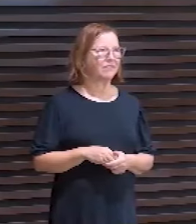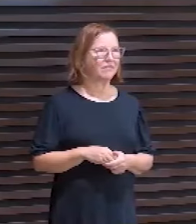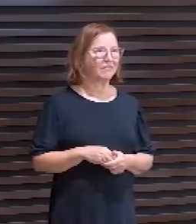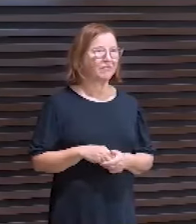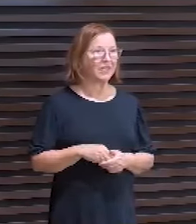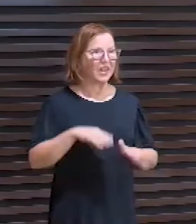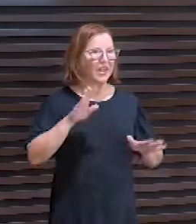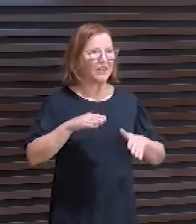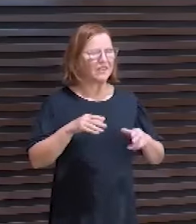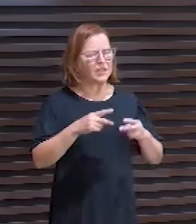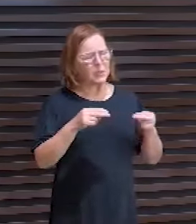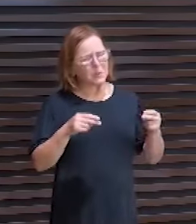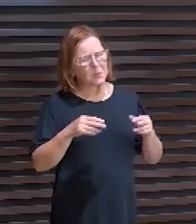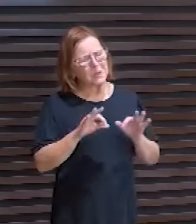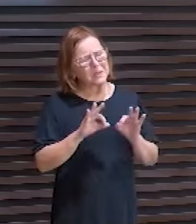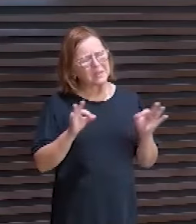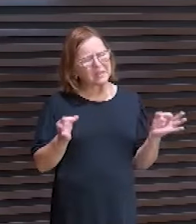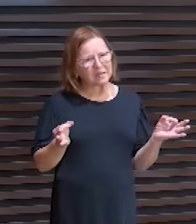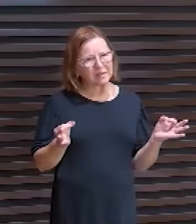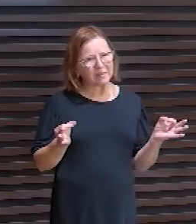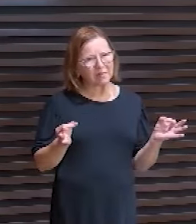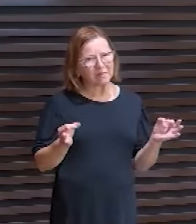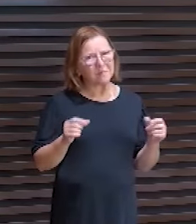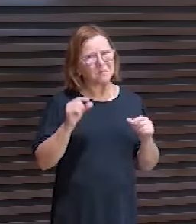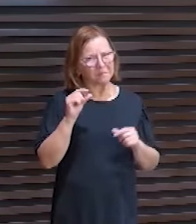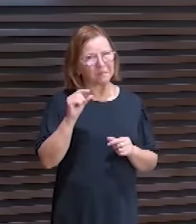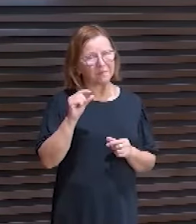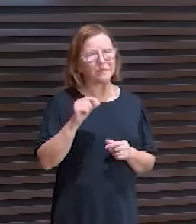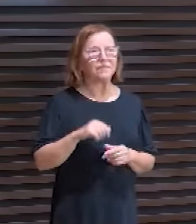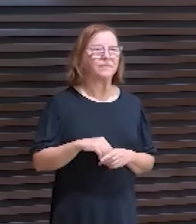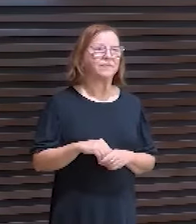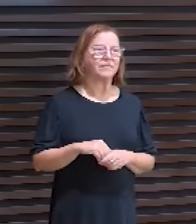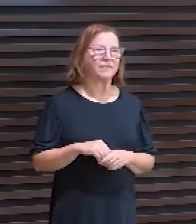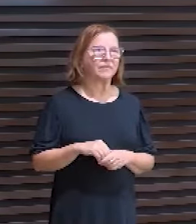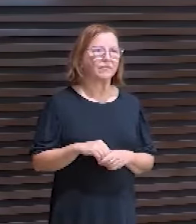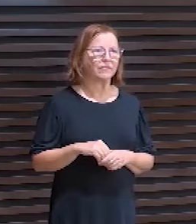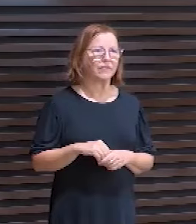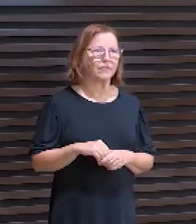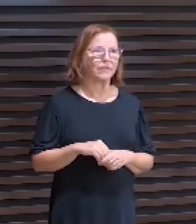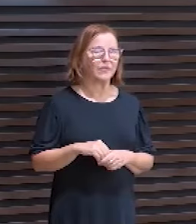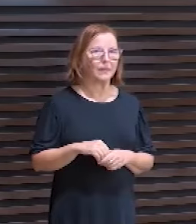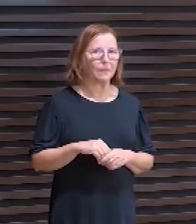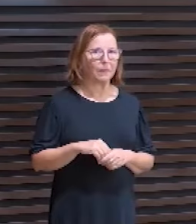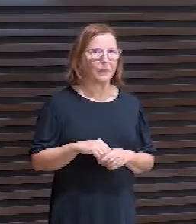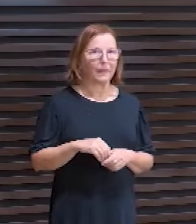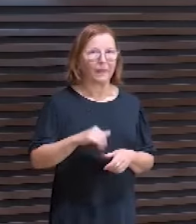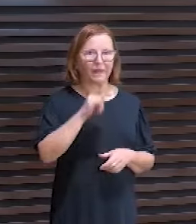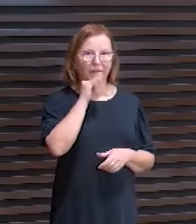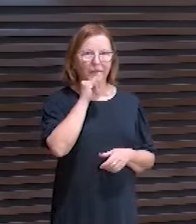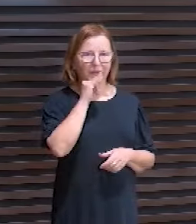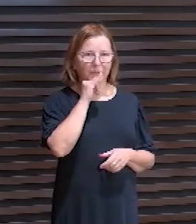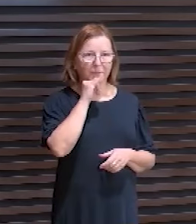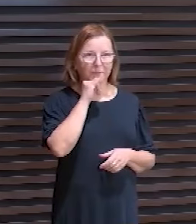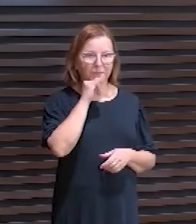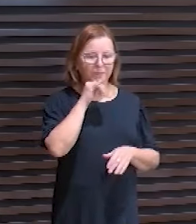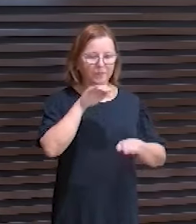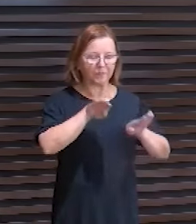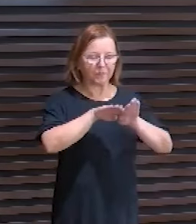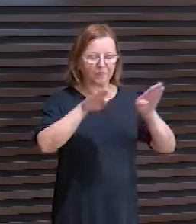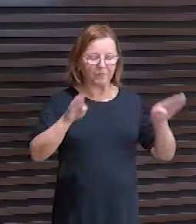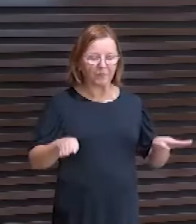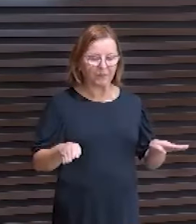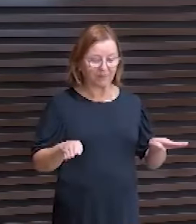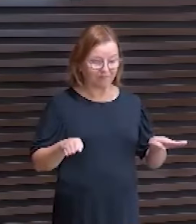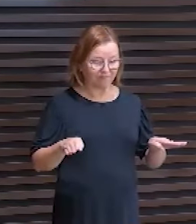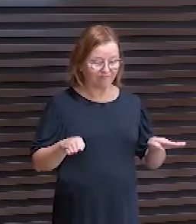coisas simples coisas pequenas Quando você vai servir a mesa